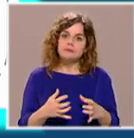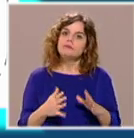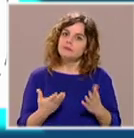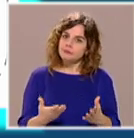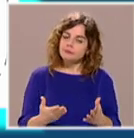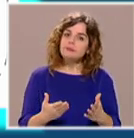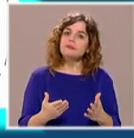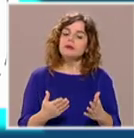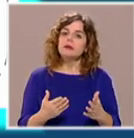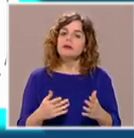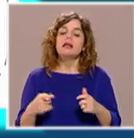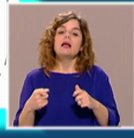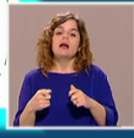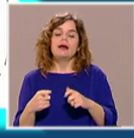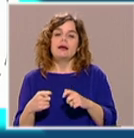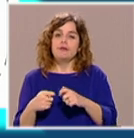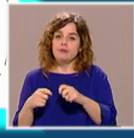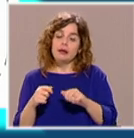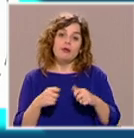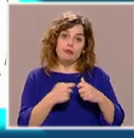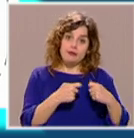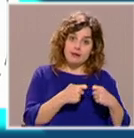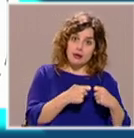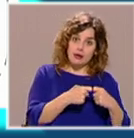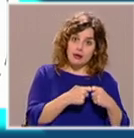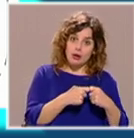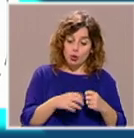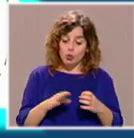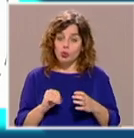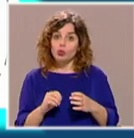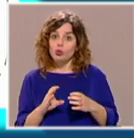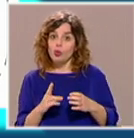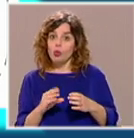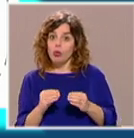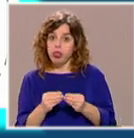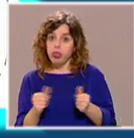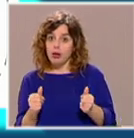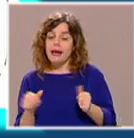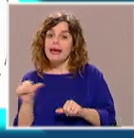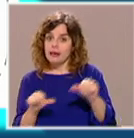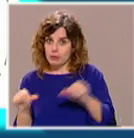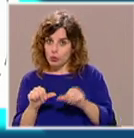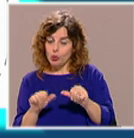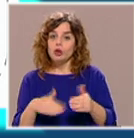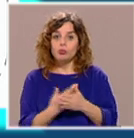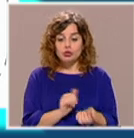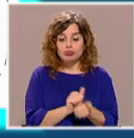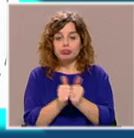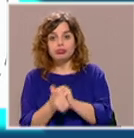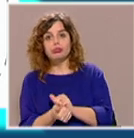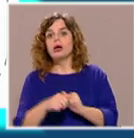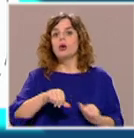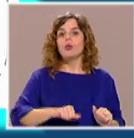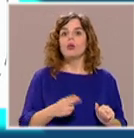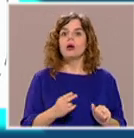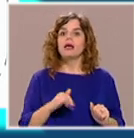e o suco gástrico são transformações químicas, dá-se a formação do quimo. O quimo é depois lançado em pequenos jatos,